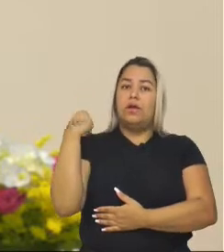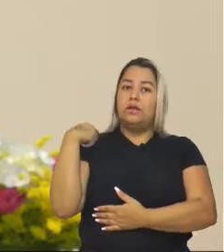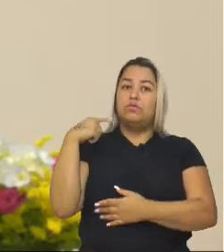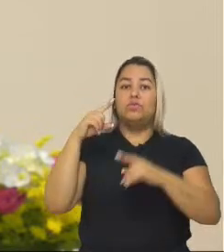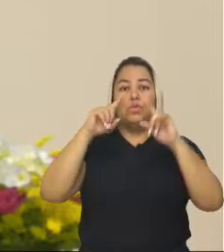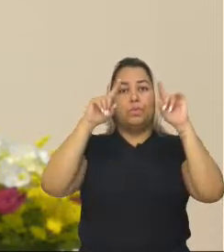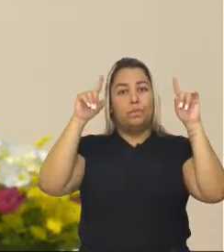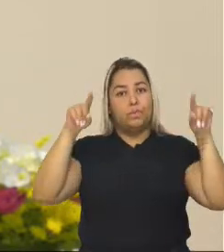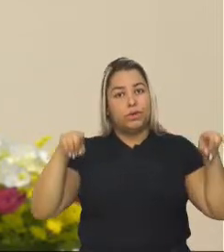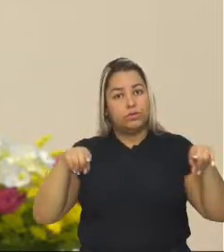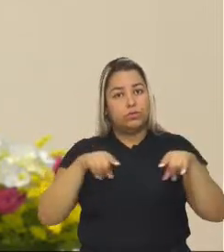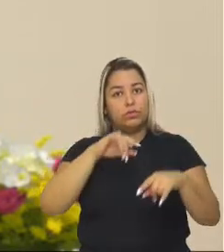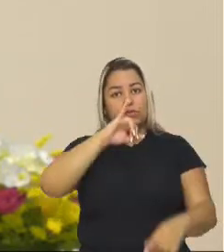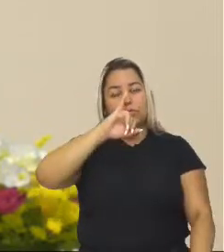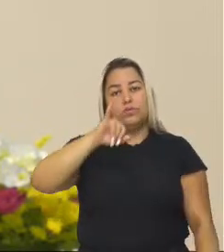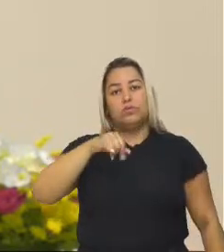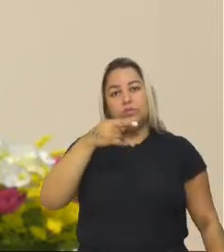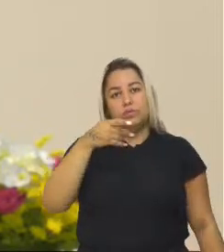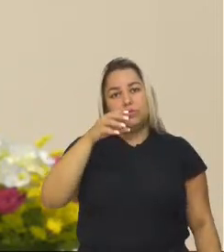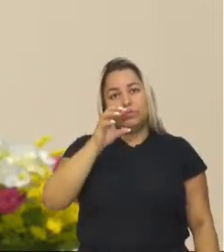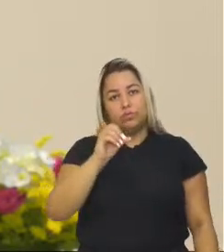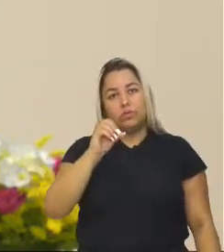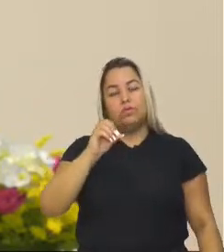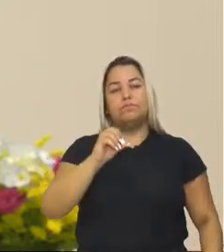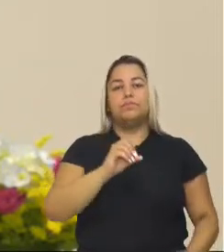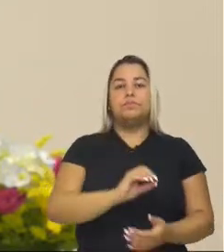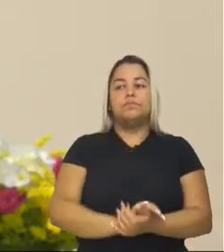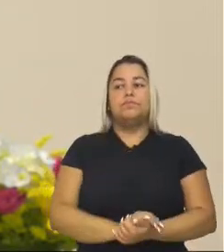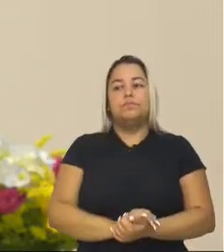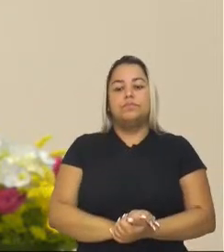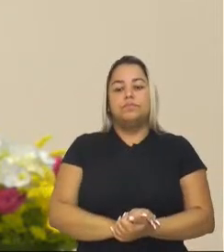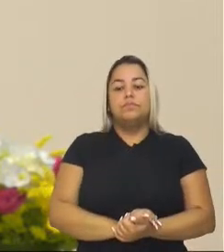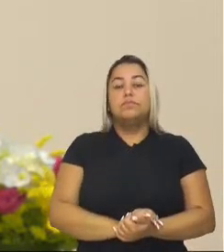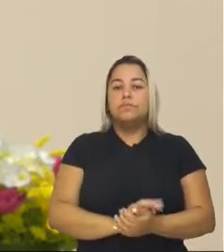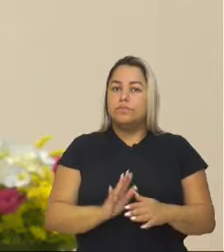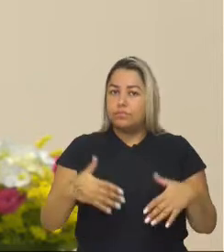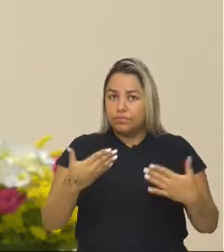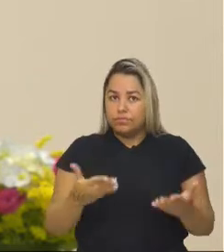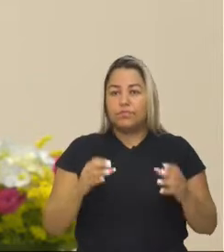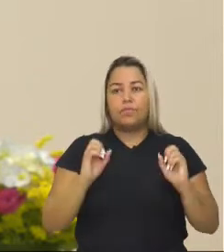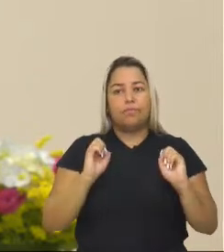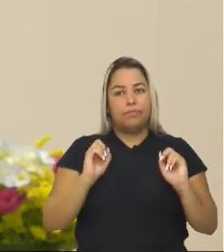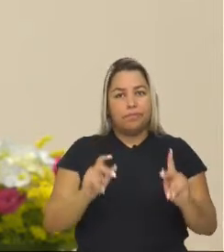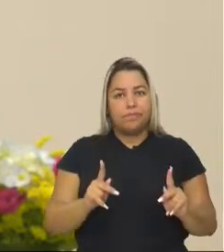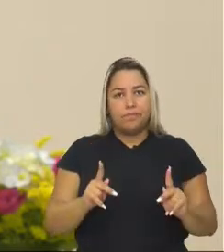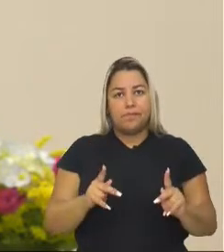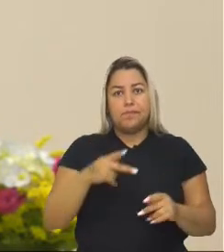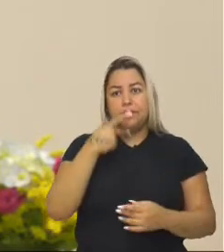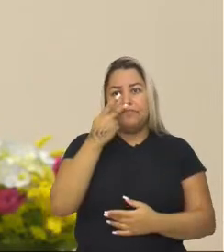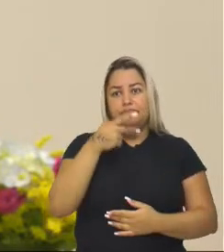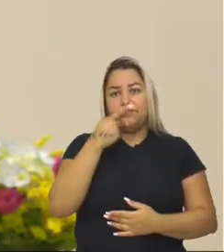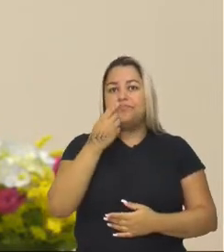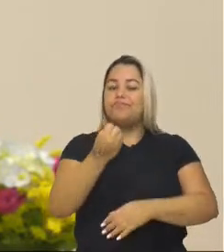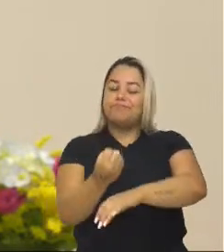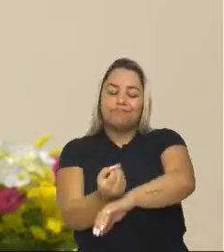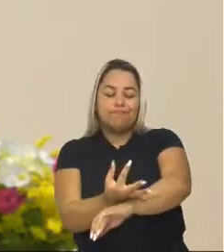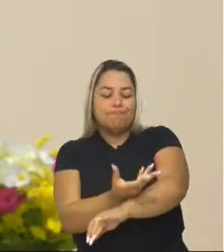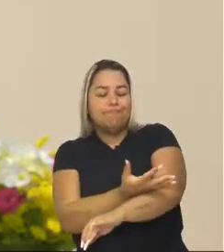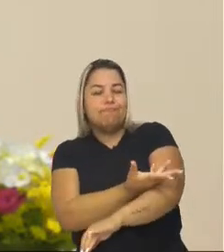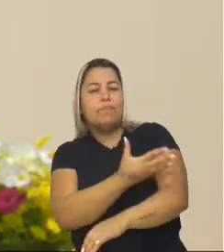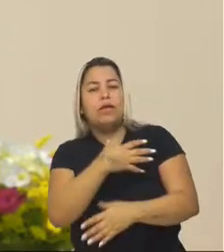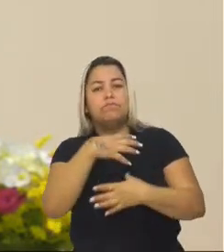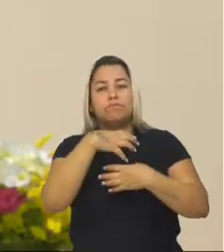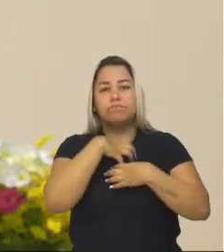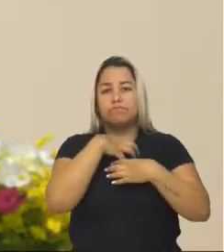banner do João W. Nery. Bom, eu queria dizer inicialmente da emoção de estar